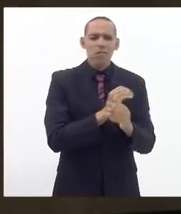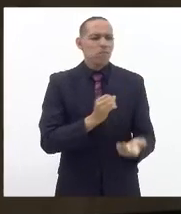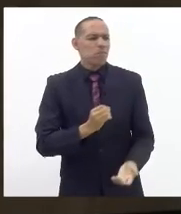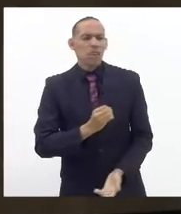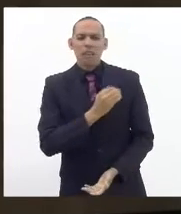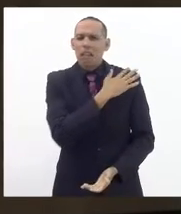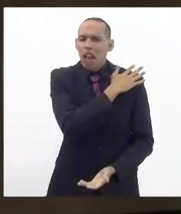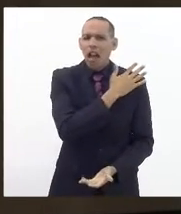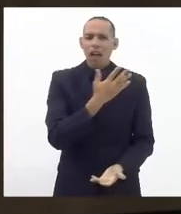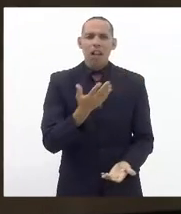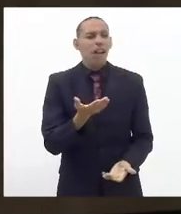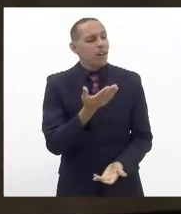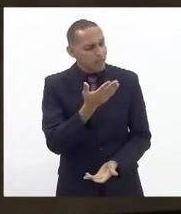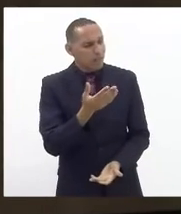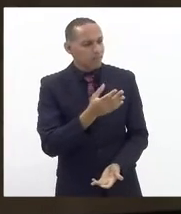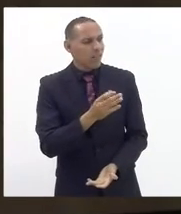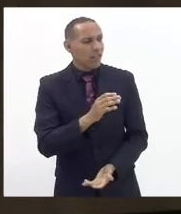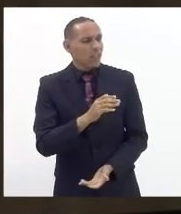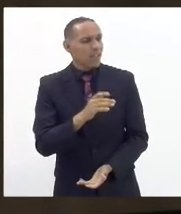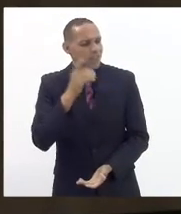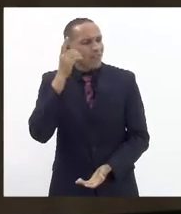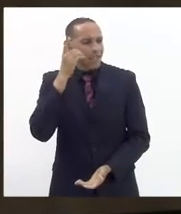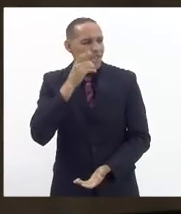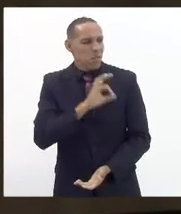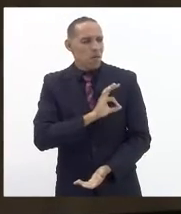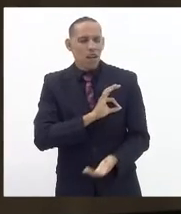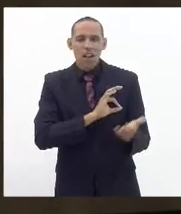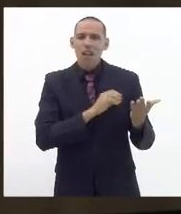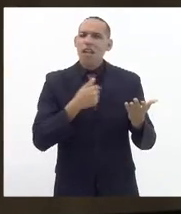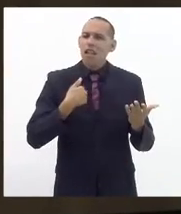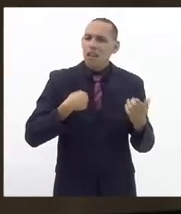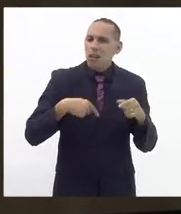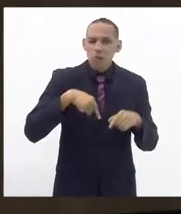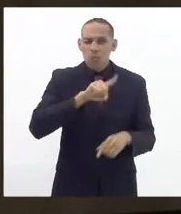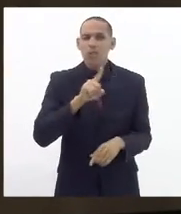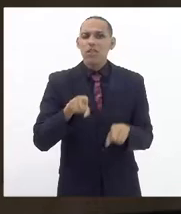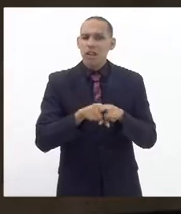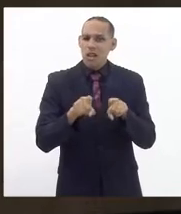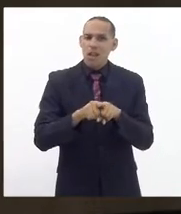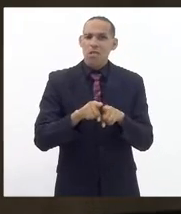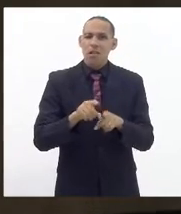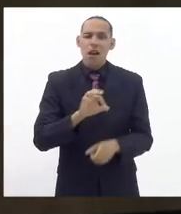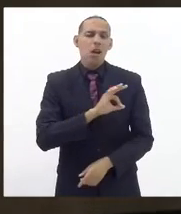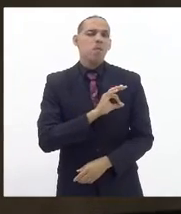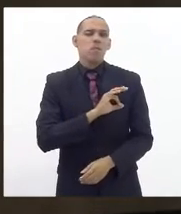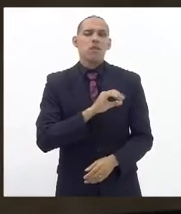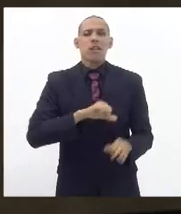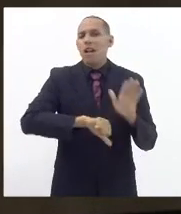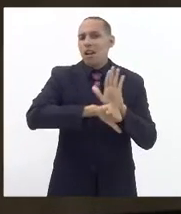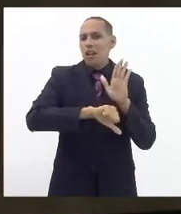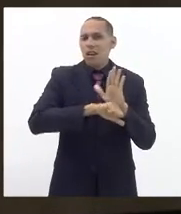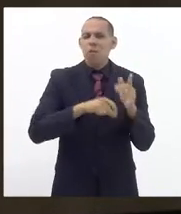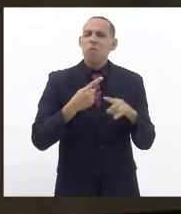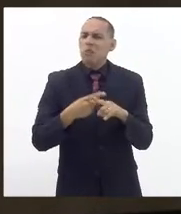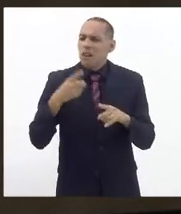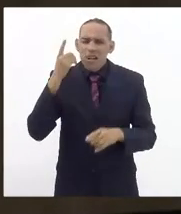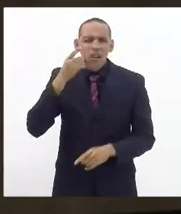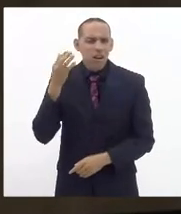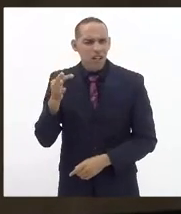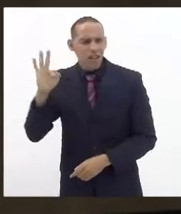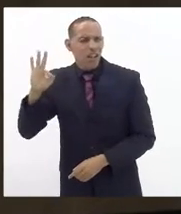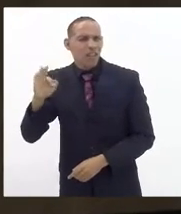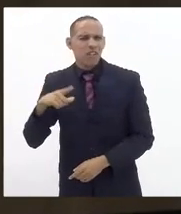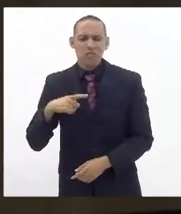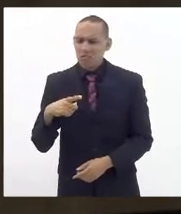deputada Marta Rocha, foi na Polícia Penal. A gente precisa entender por que que um deputado federal